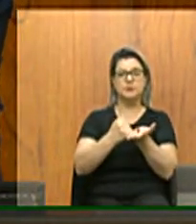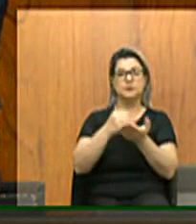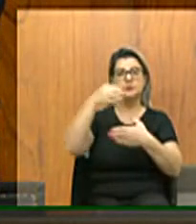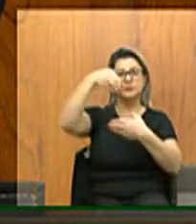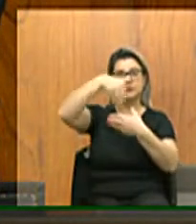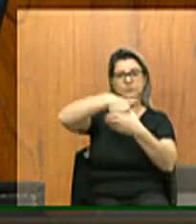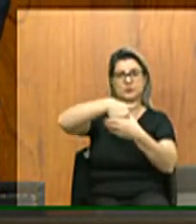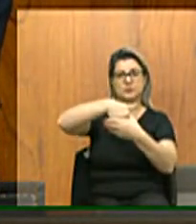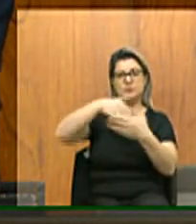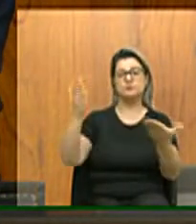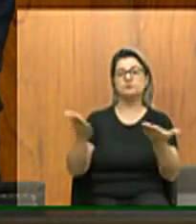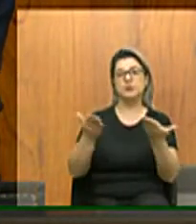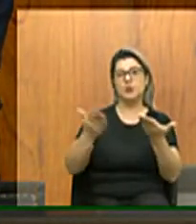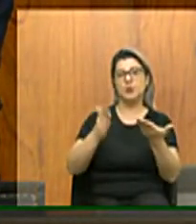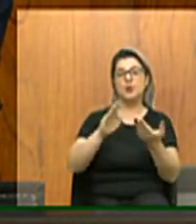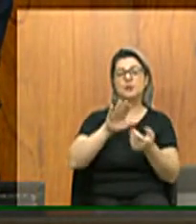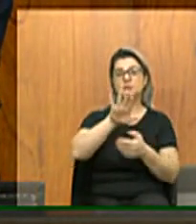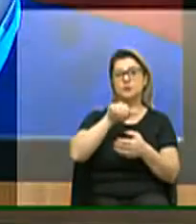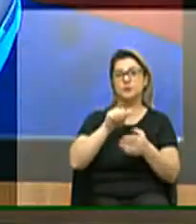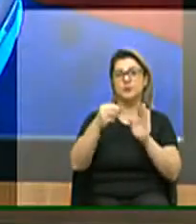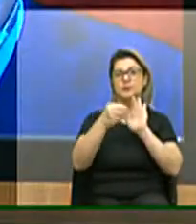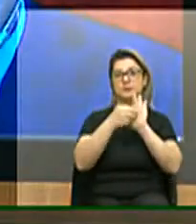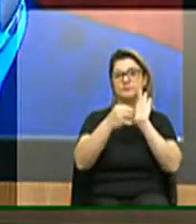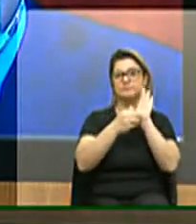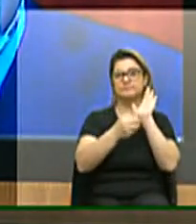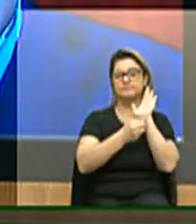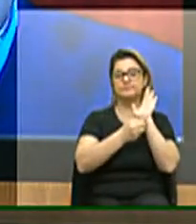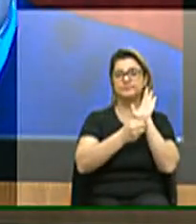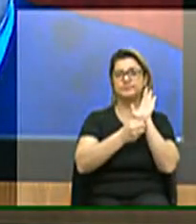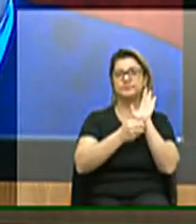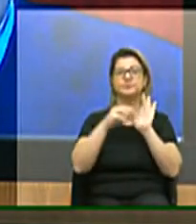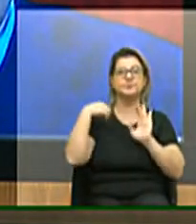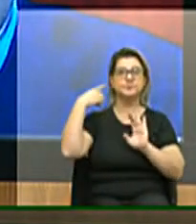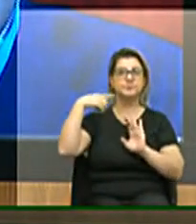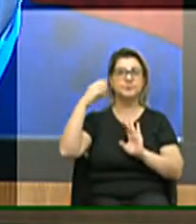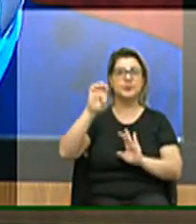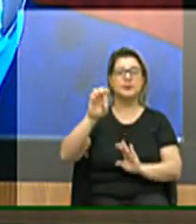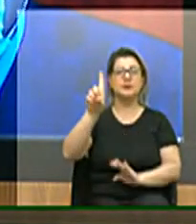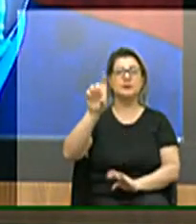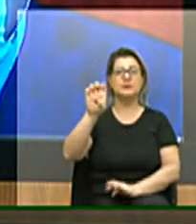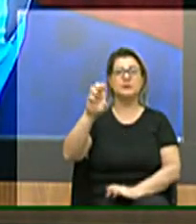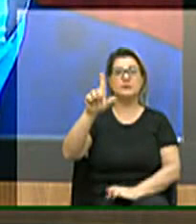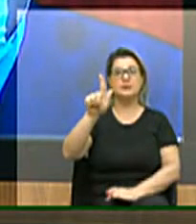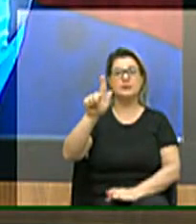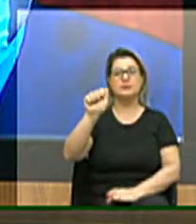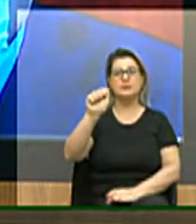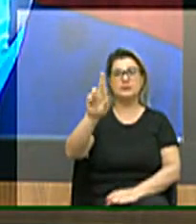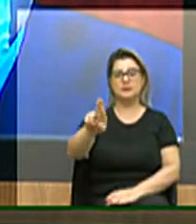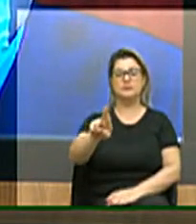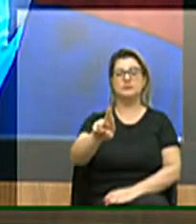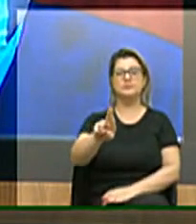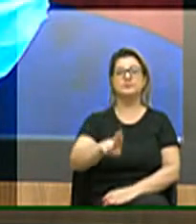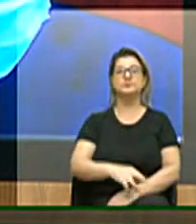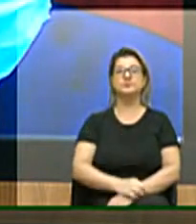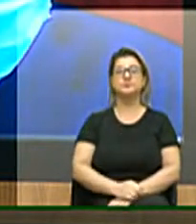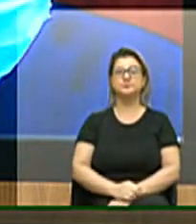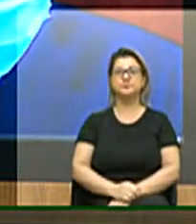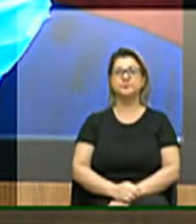à chamada das presenças. Deputado Edgar Preto.